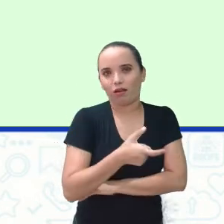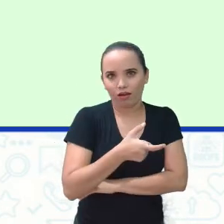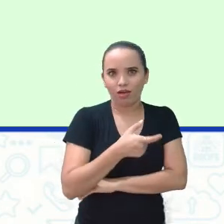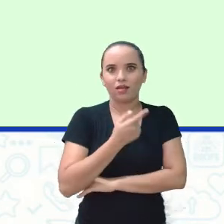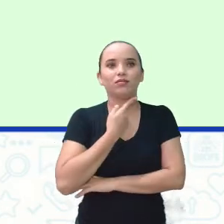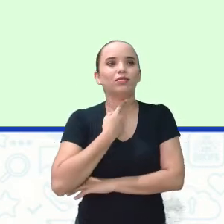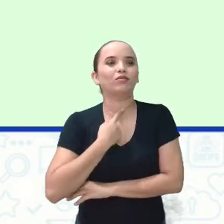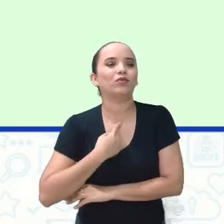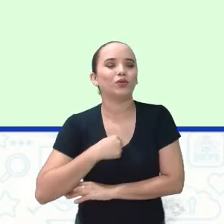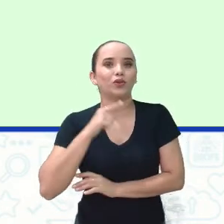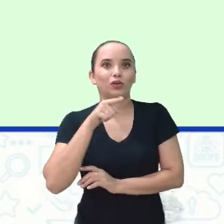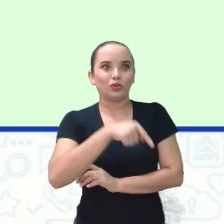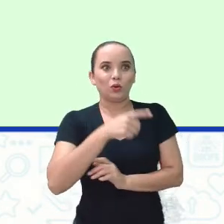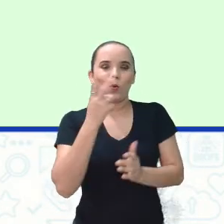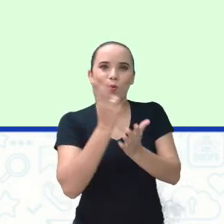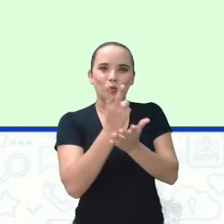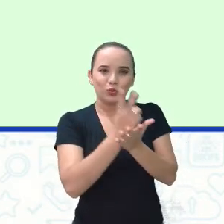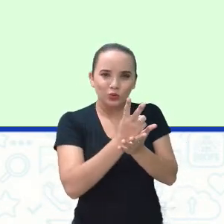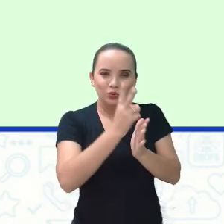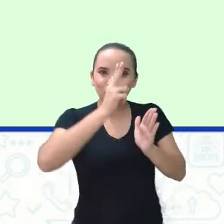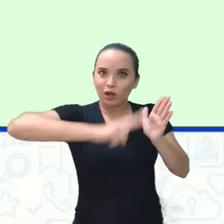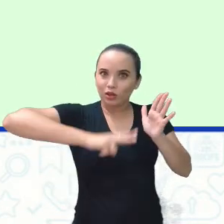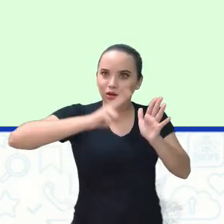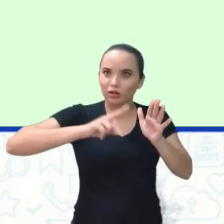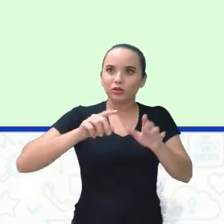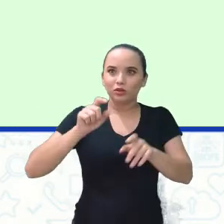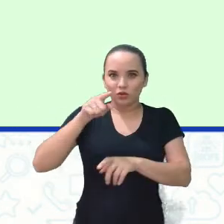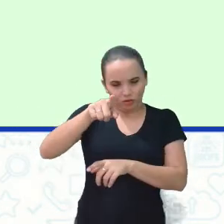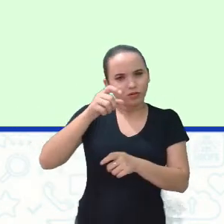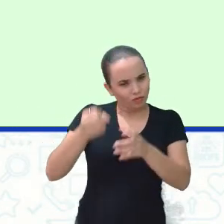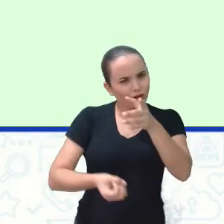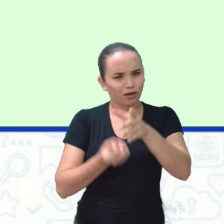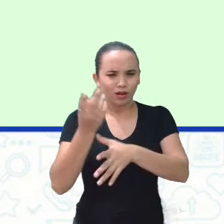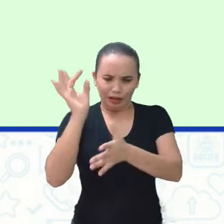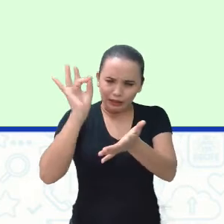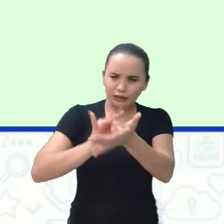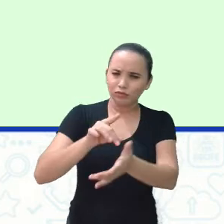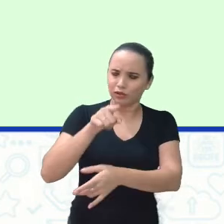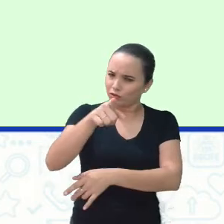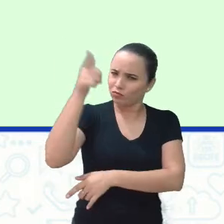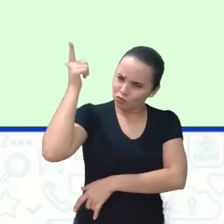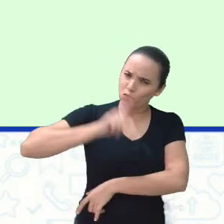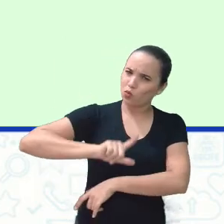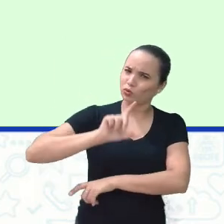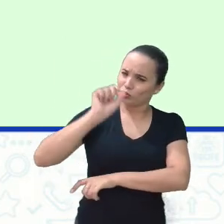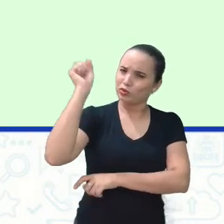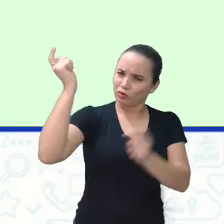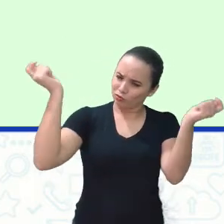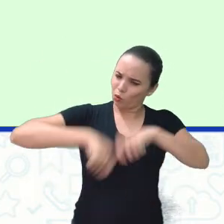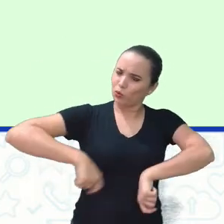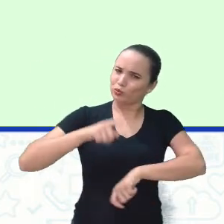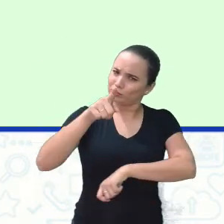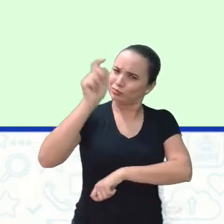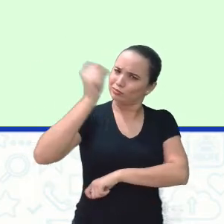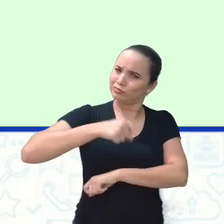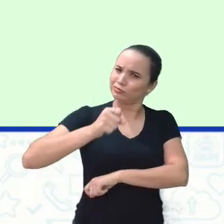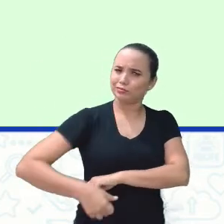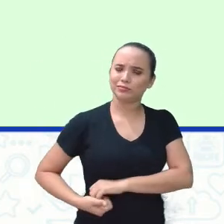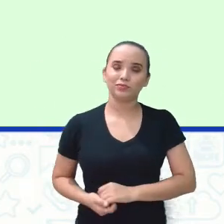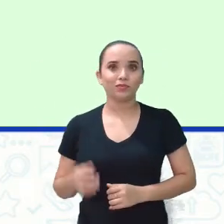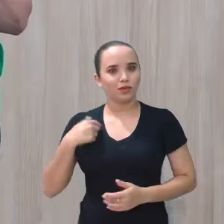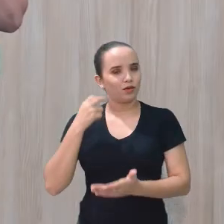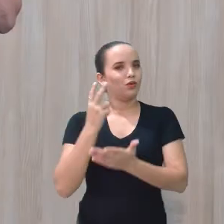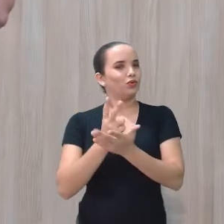de ler seu texto, tá? Agora faz isso, cria mesmo, você é capaz. Eu vou sempre falar aqui